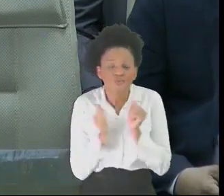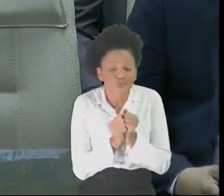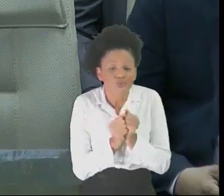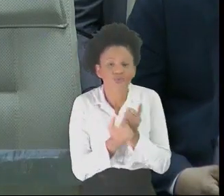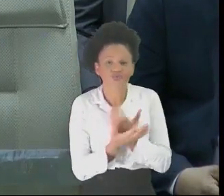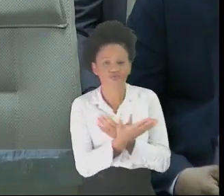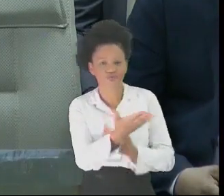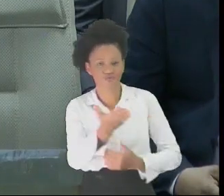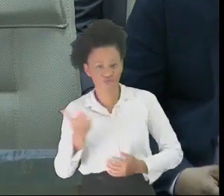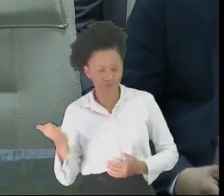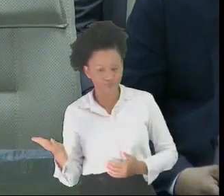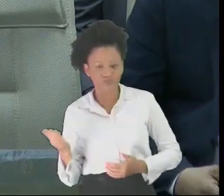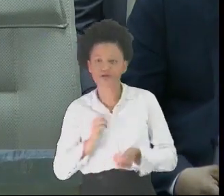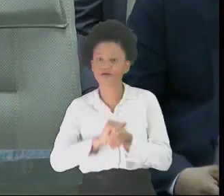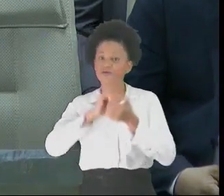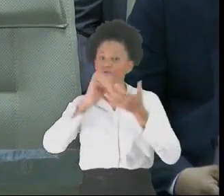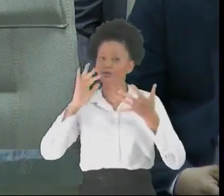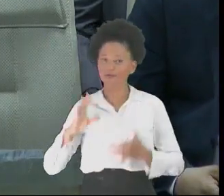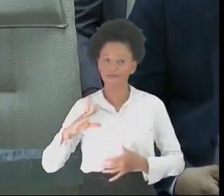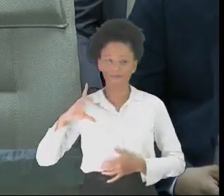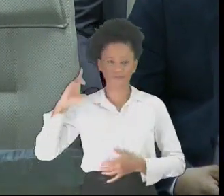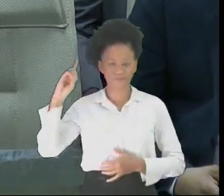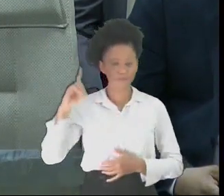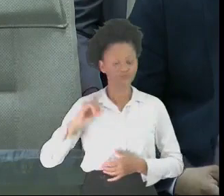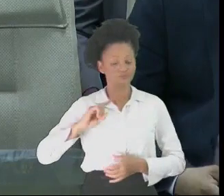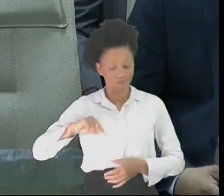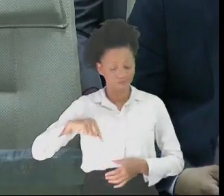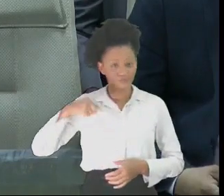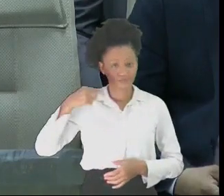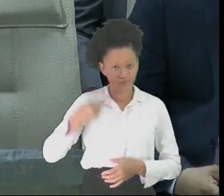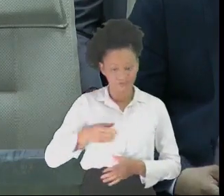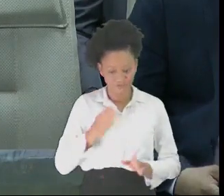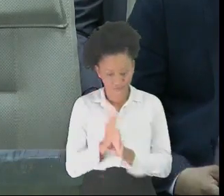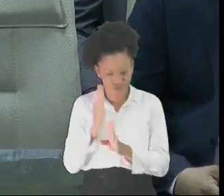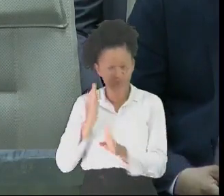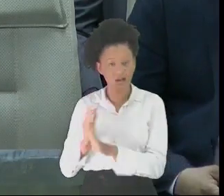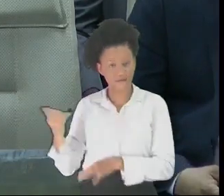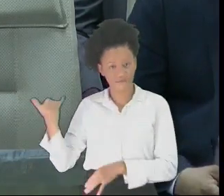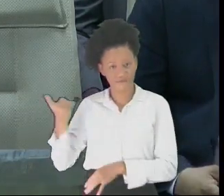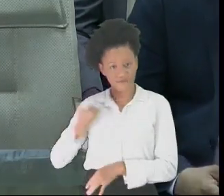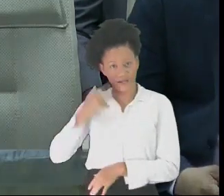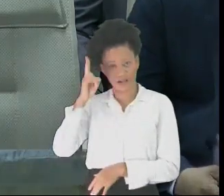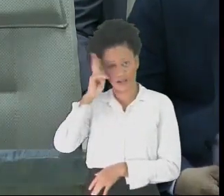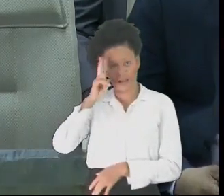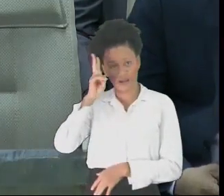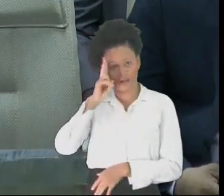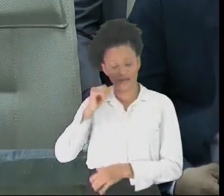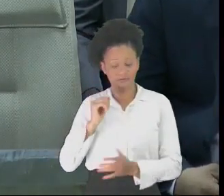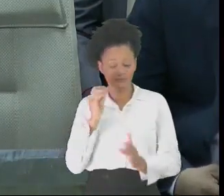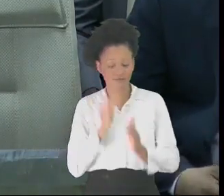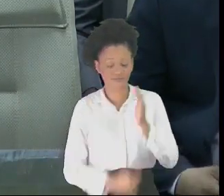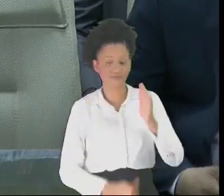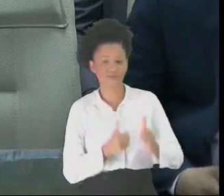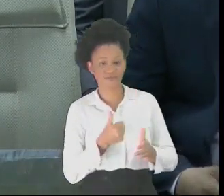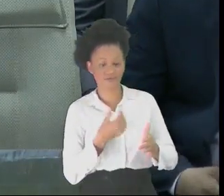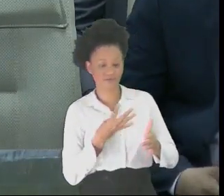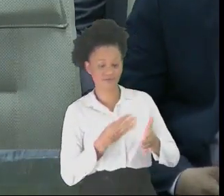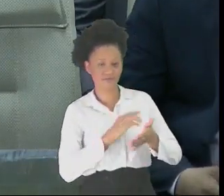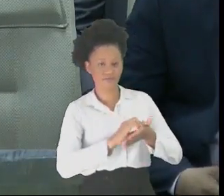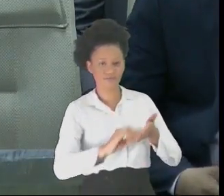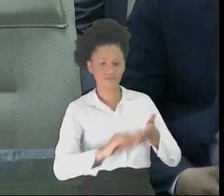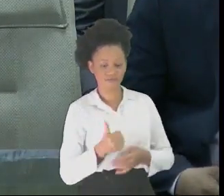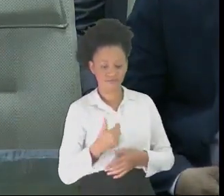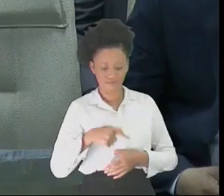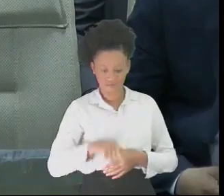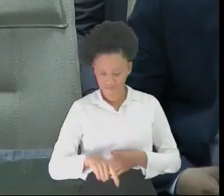vós. Glória a Deus. Depois, se alguém achar, me lembre. 14, 17.